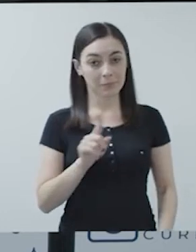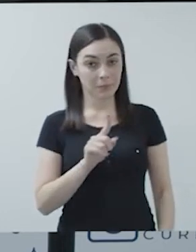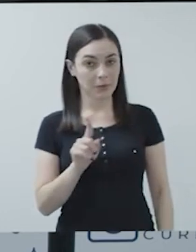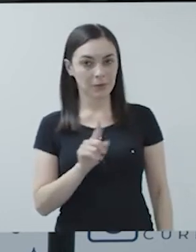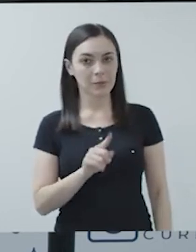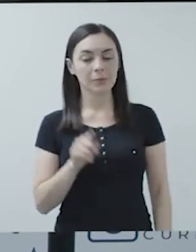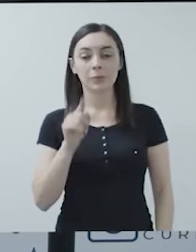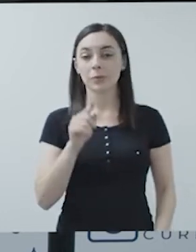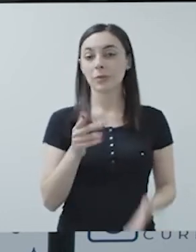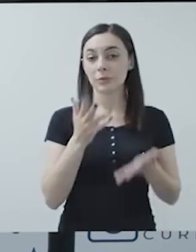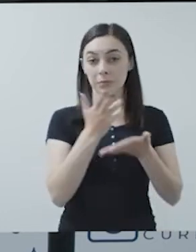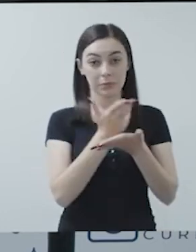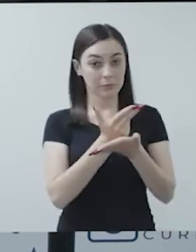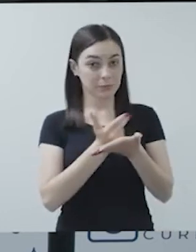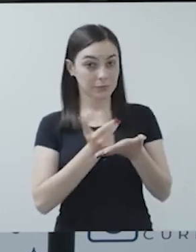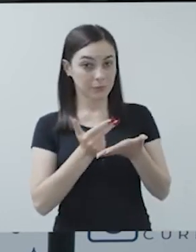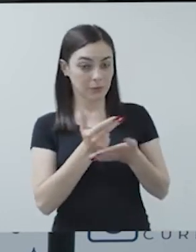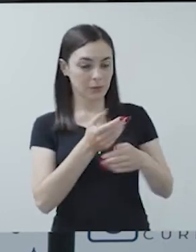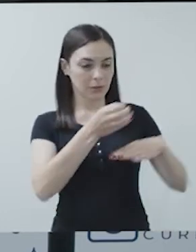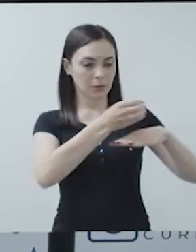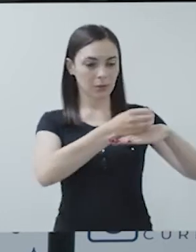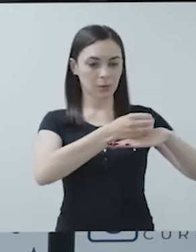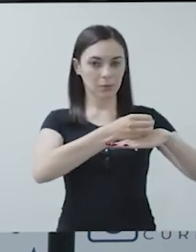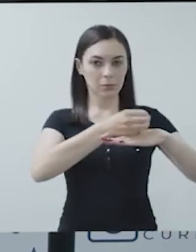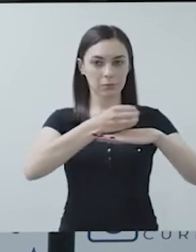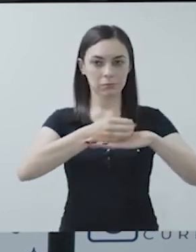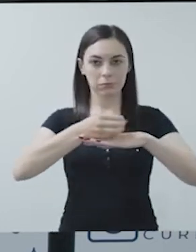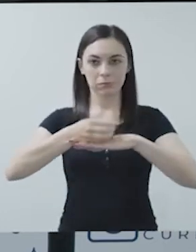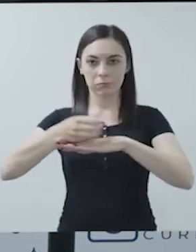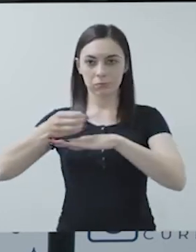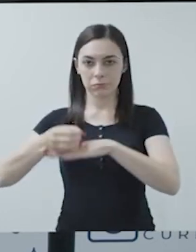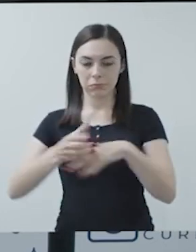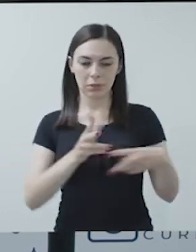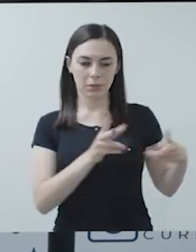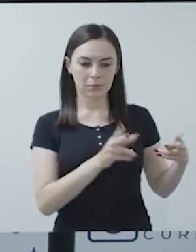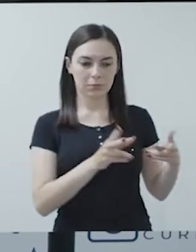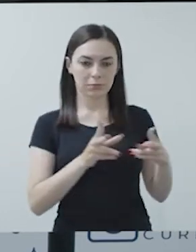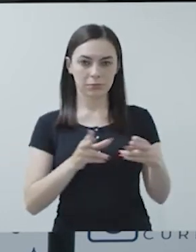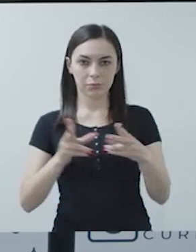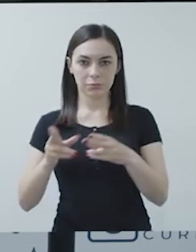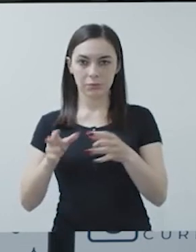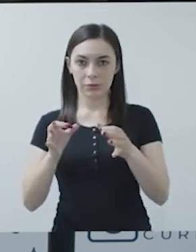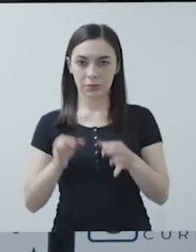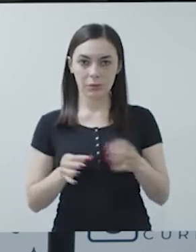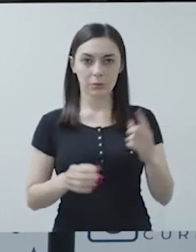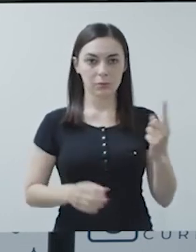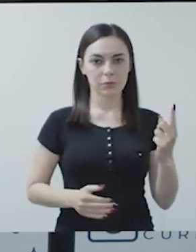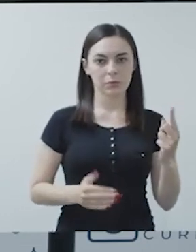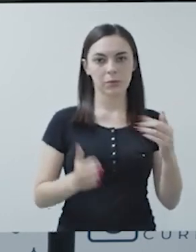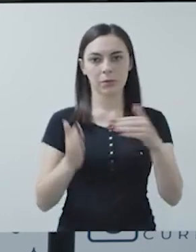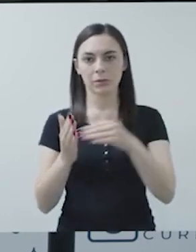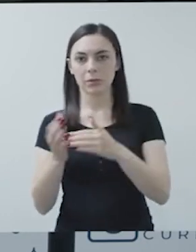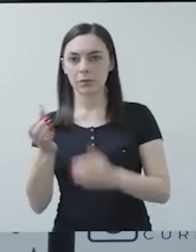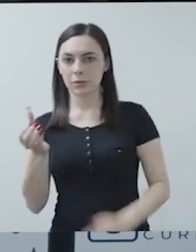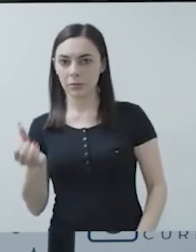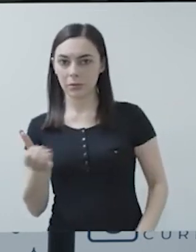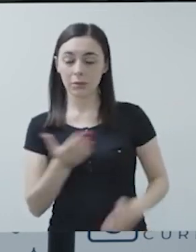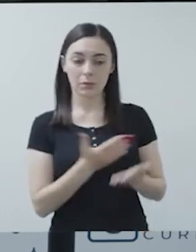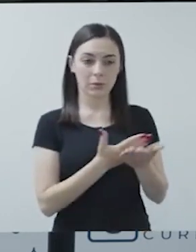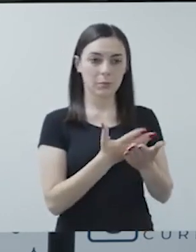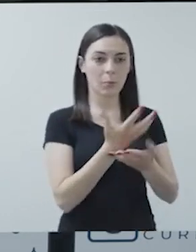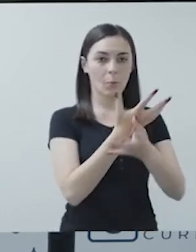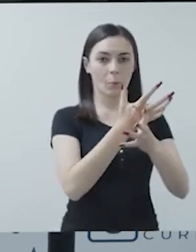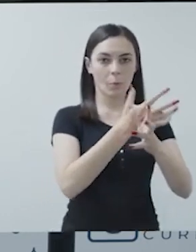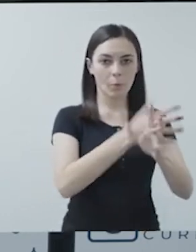vai desenhar os copos na sequência correta, do número 1 ao número 6. Lembrando que é do